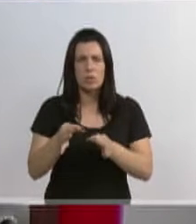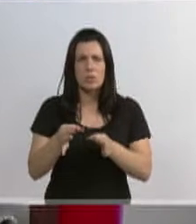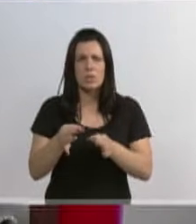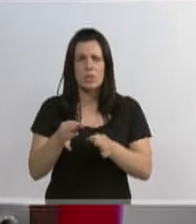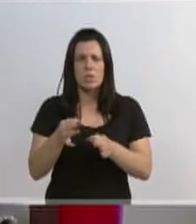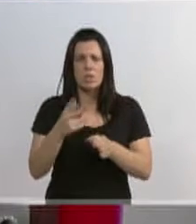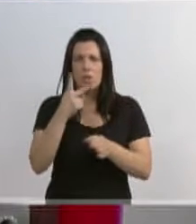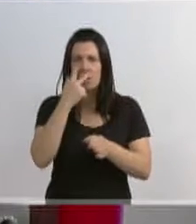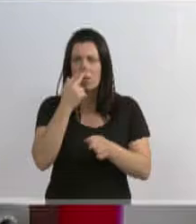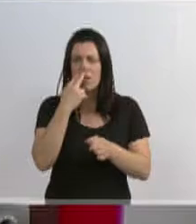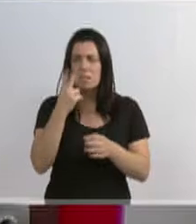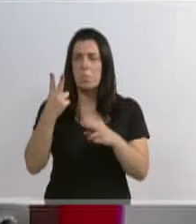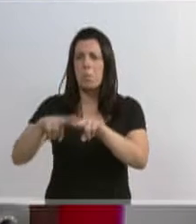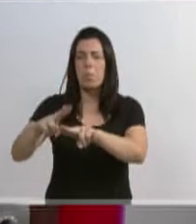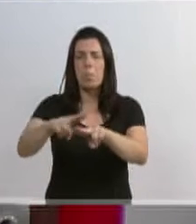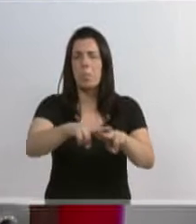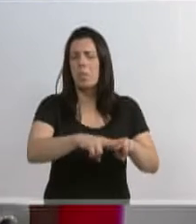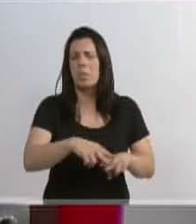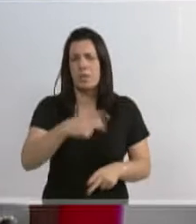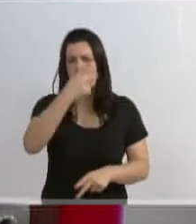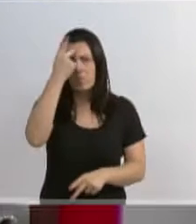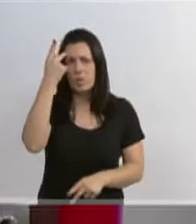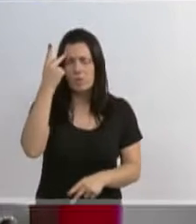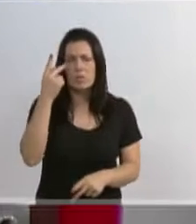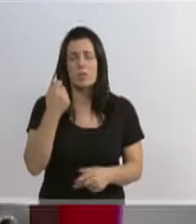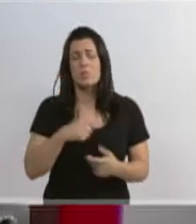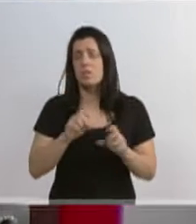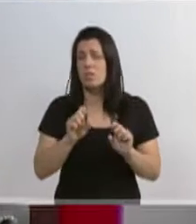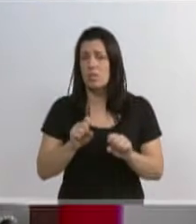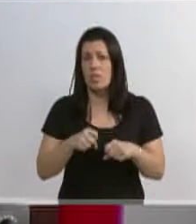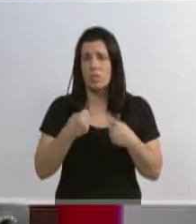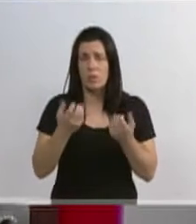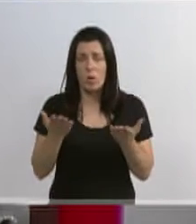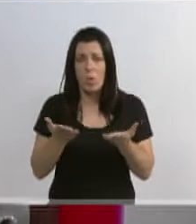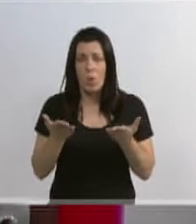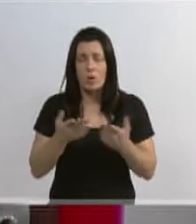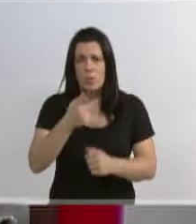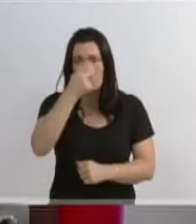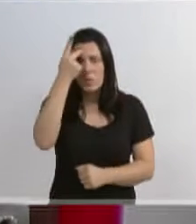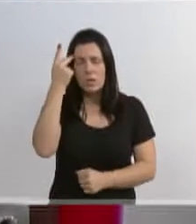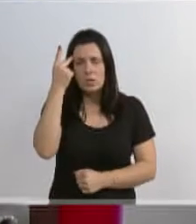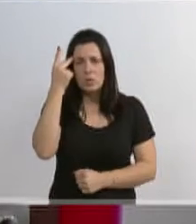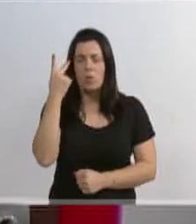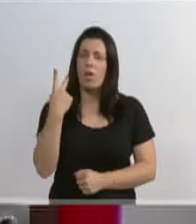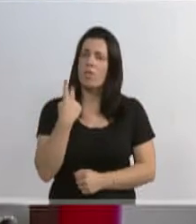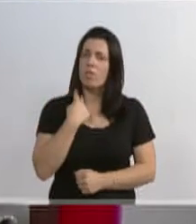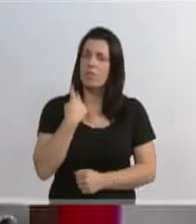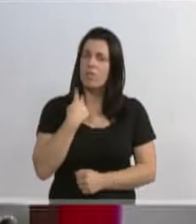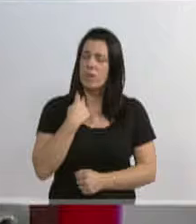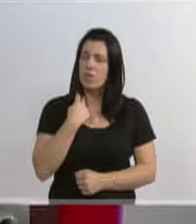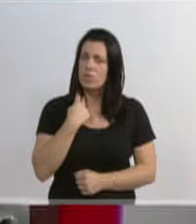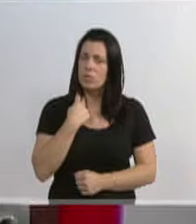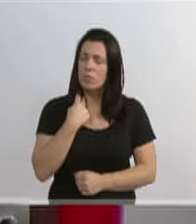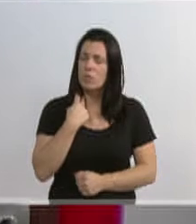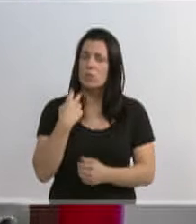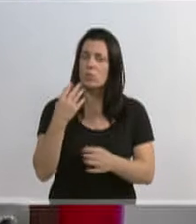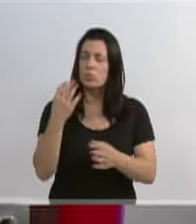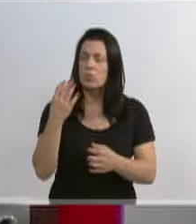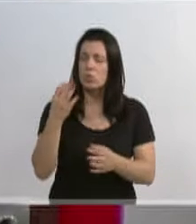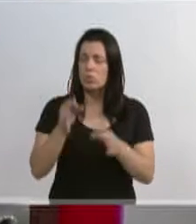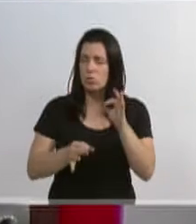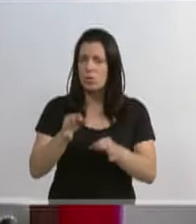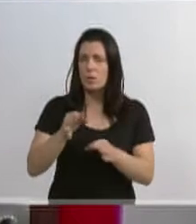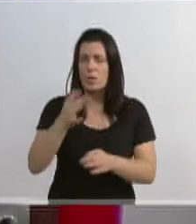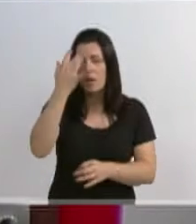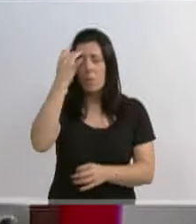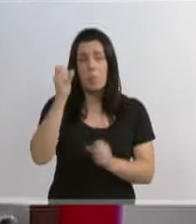forma arbitrária a prisão das pessoas. E se a gente não defender isso, hoje, alguém que pode ser vítima de um julgamento, amanhã pode ser com a gente. Então